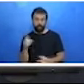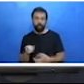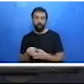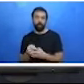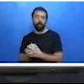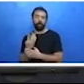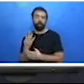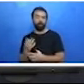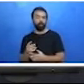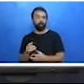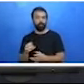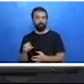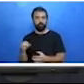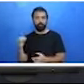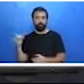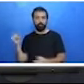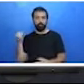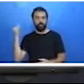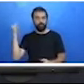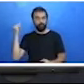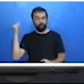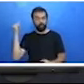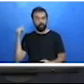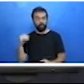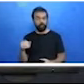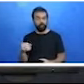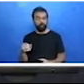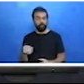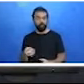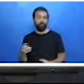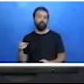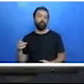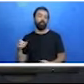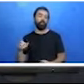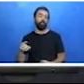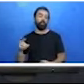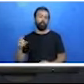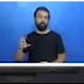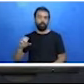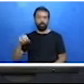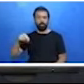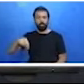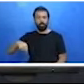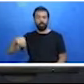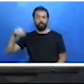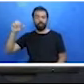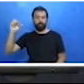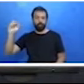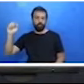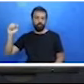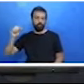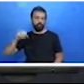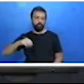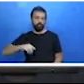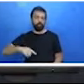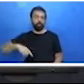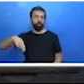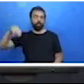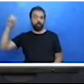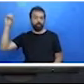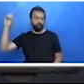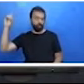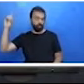sertão nordestino. Em tempo de estiagem, quer dizer, de seca, serve de alimento para o gado e seus